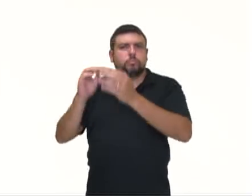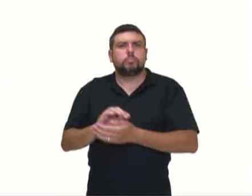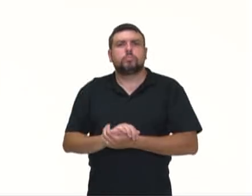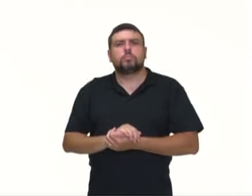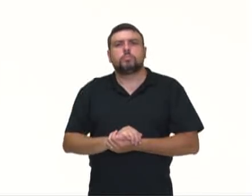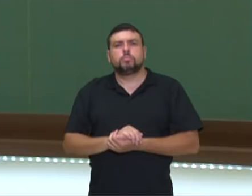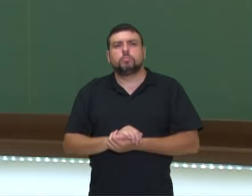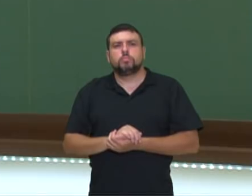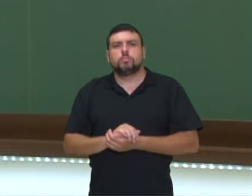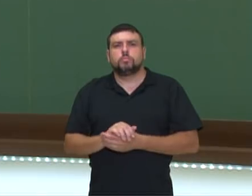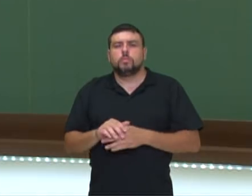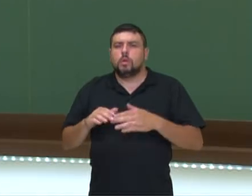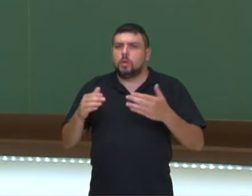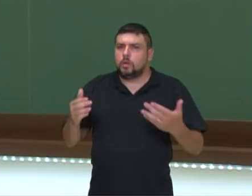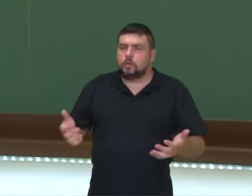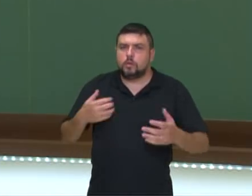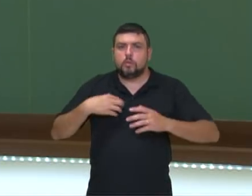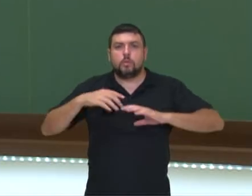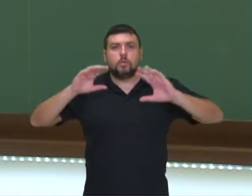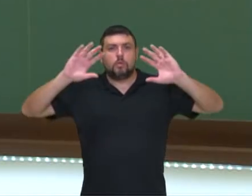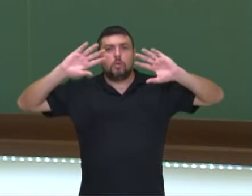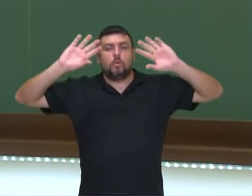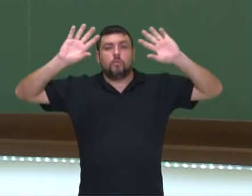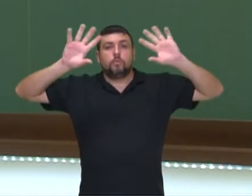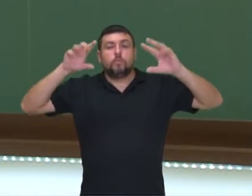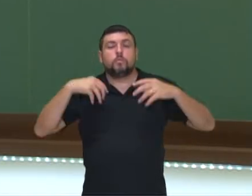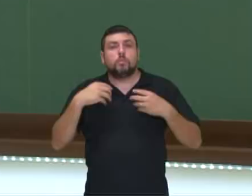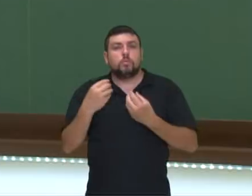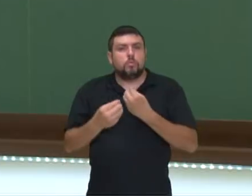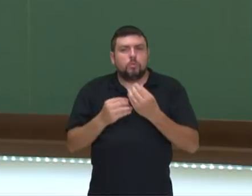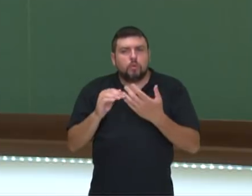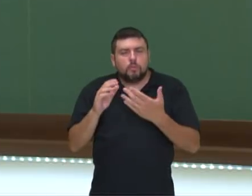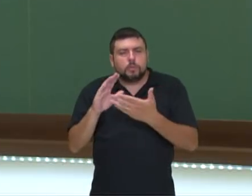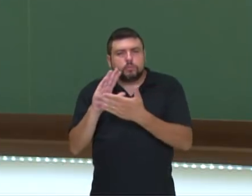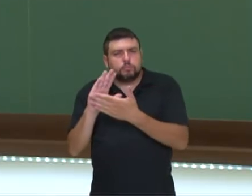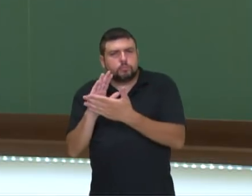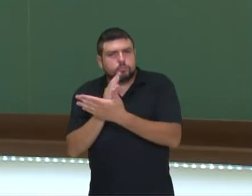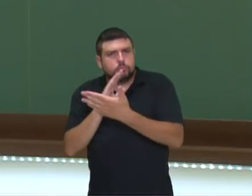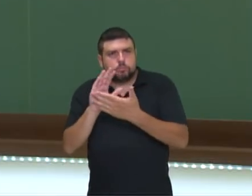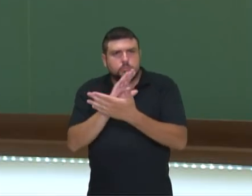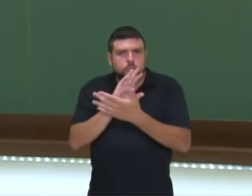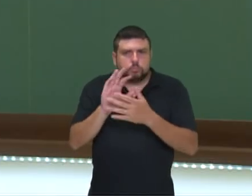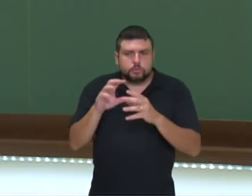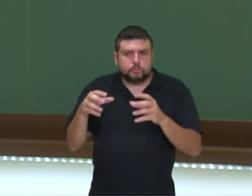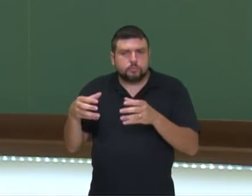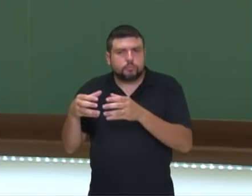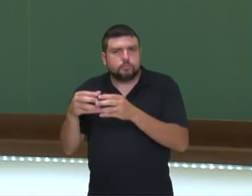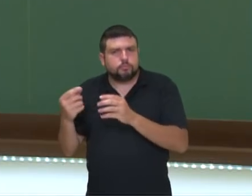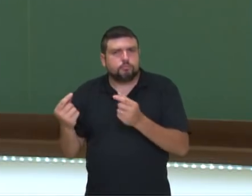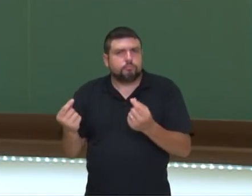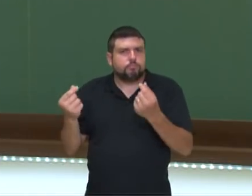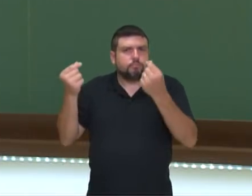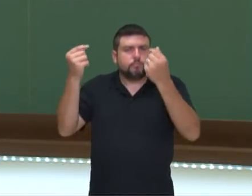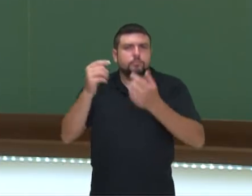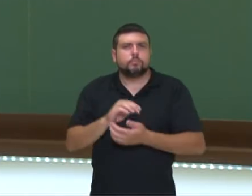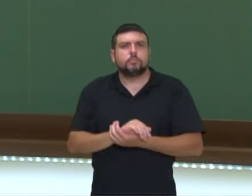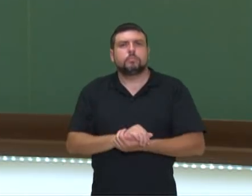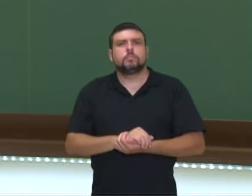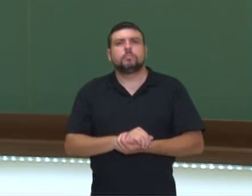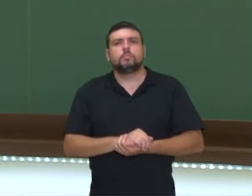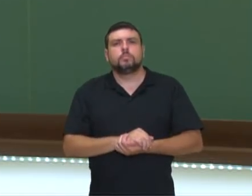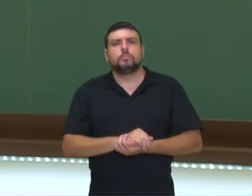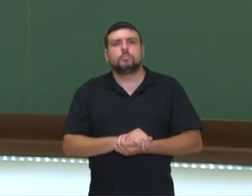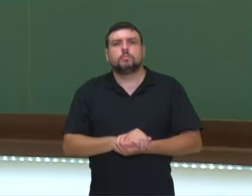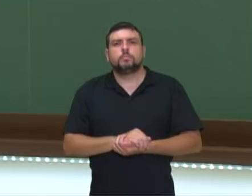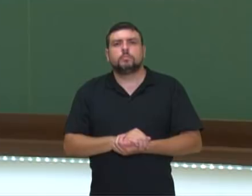citei, o voleibol na época era um esporte mais voltado para certas classes sociais da época. Bem, com o